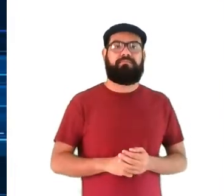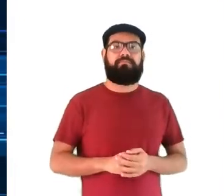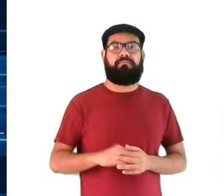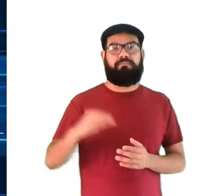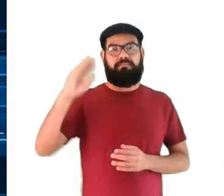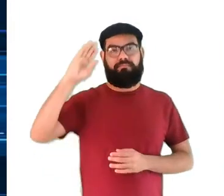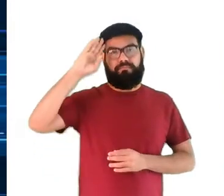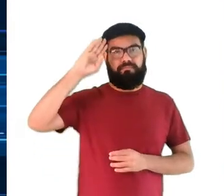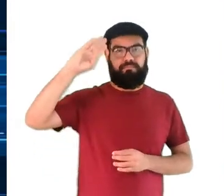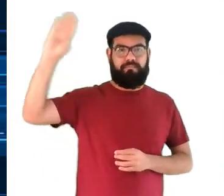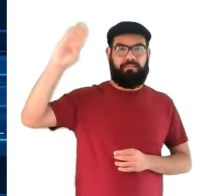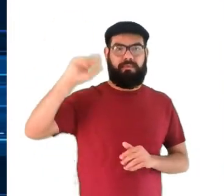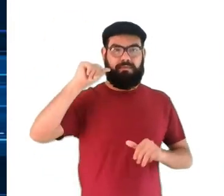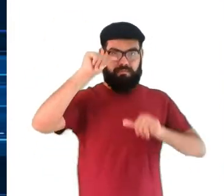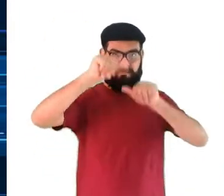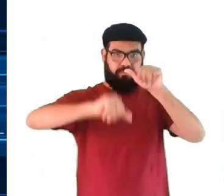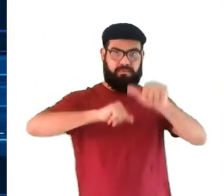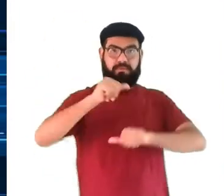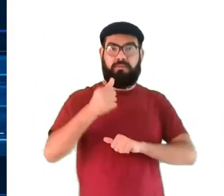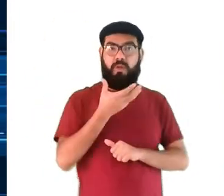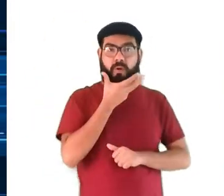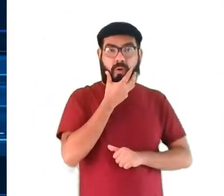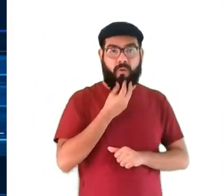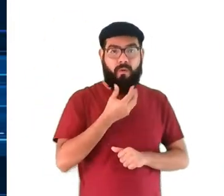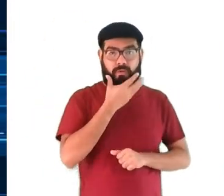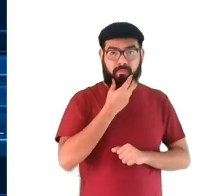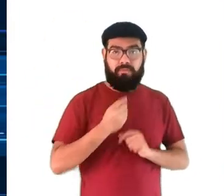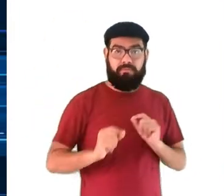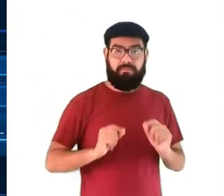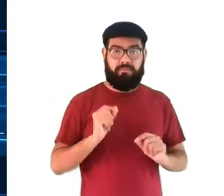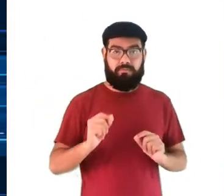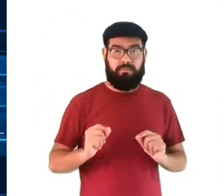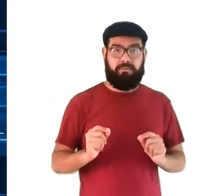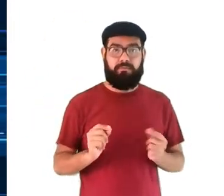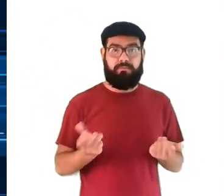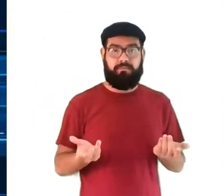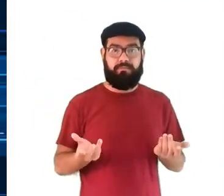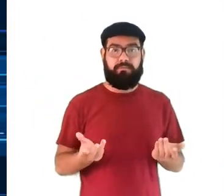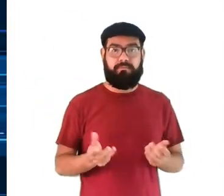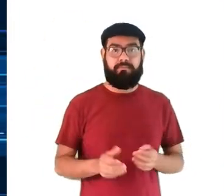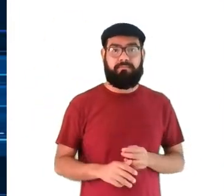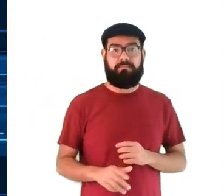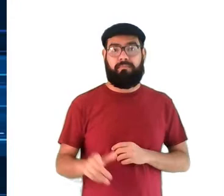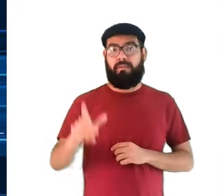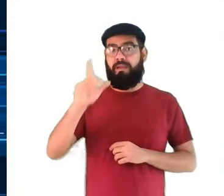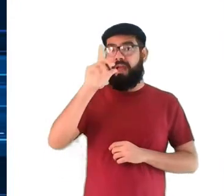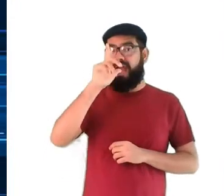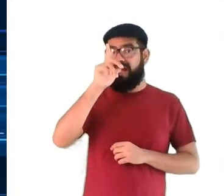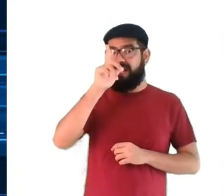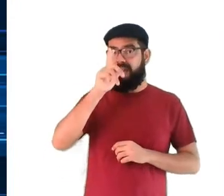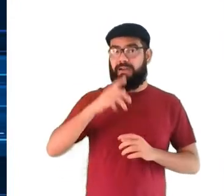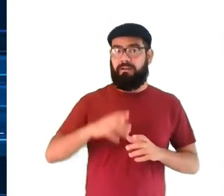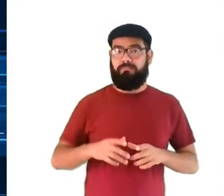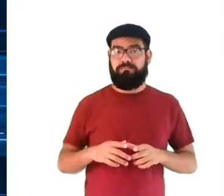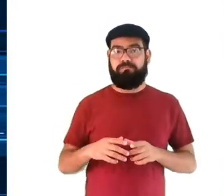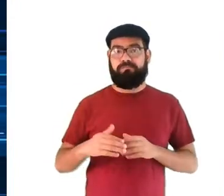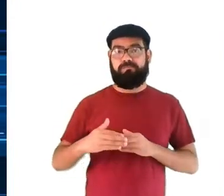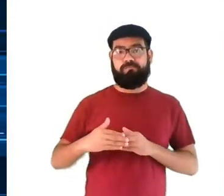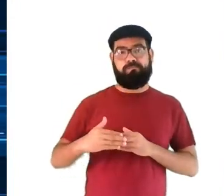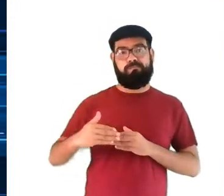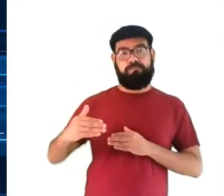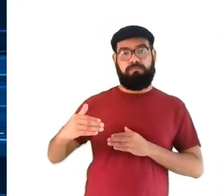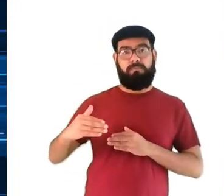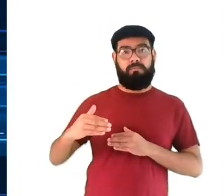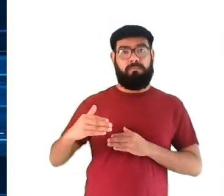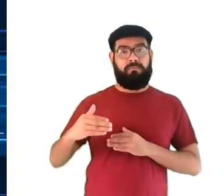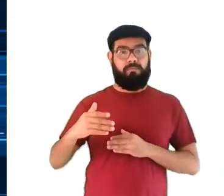mudanças no sexo masculino é o desenvolvimento dos órgãos sexuais. Isso o próprio menino,